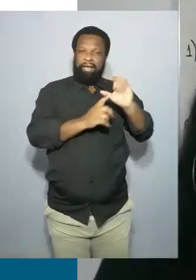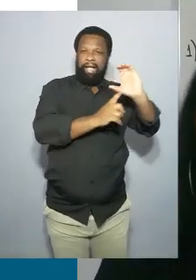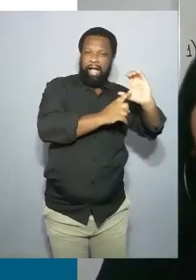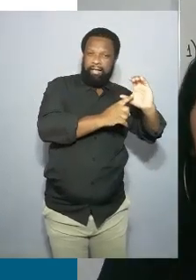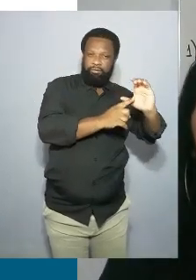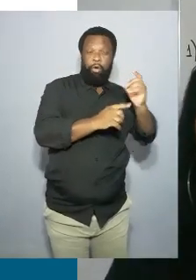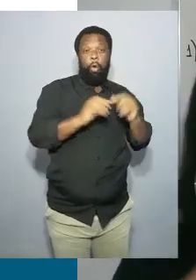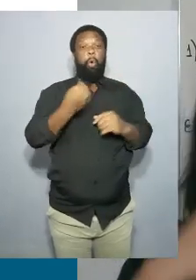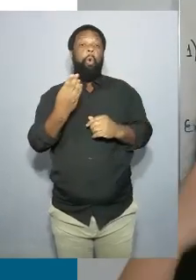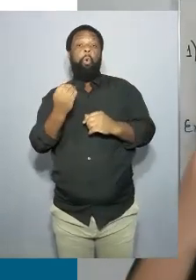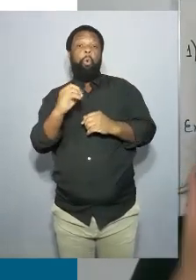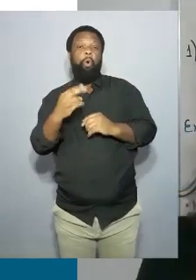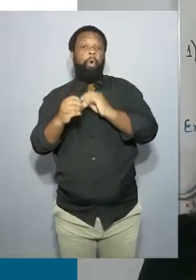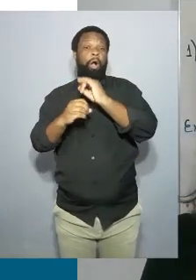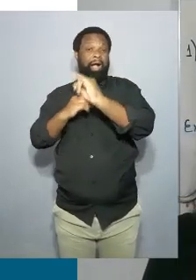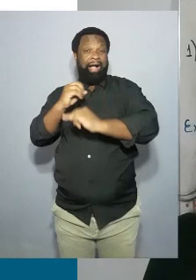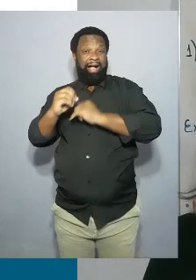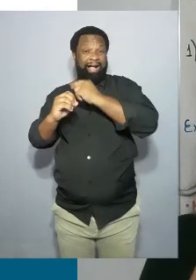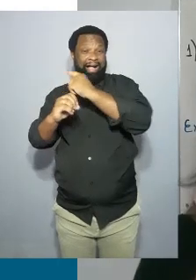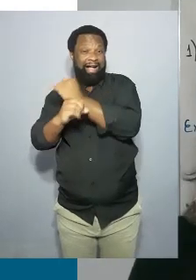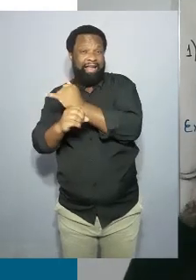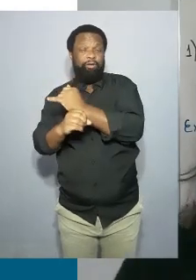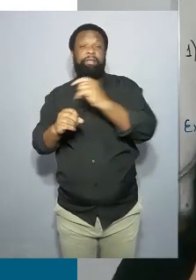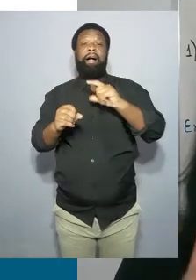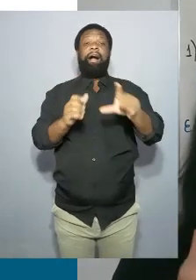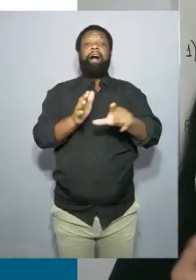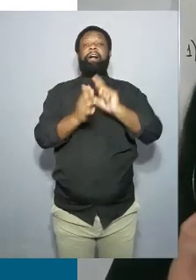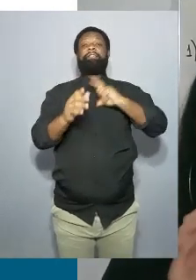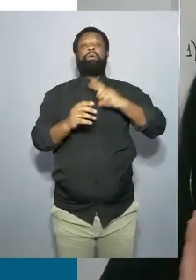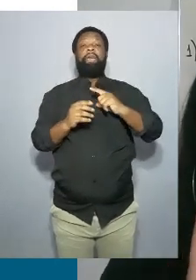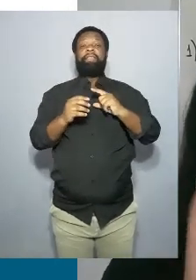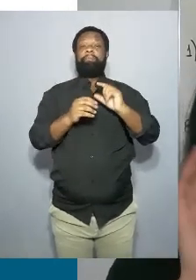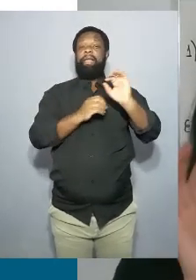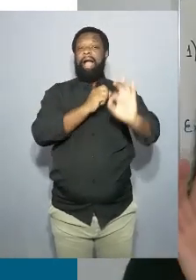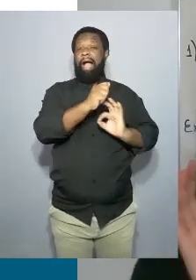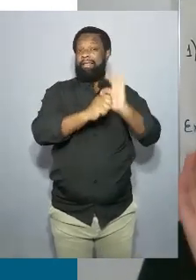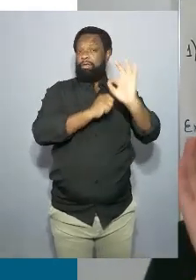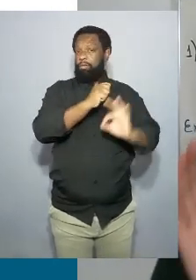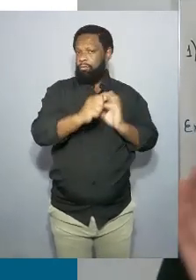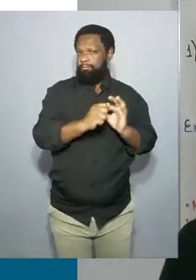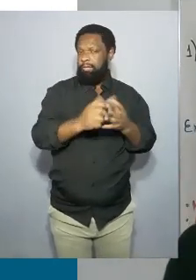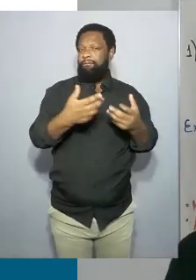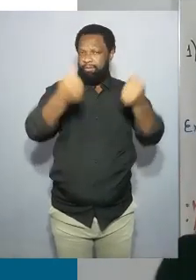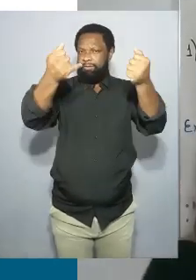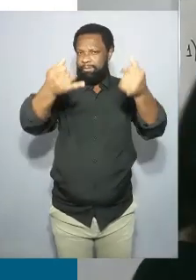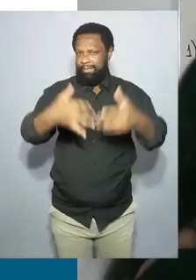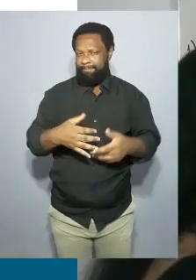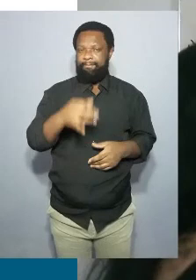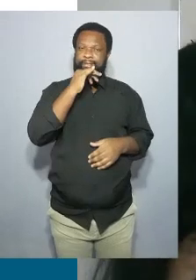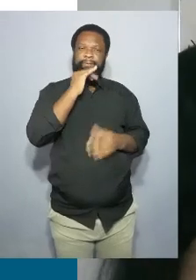e um ânion, você tinha átomos. Então, para a gente poder explicar a ligação iônica, eu preciso que vocês entendam dessa